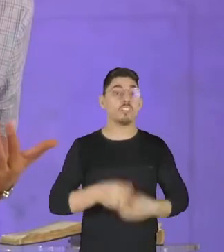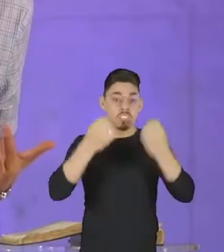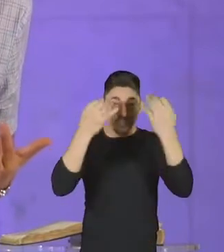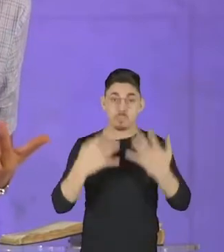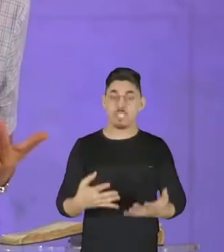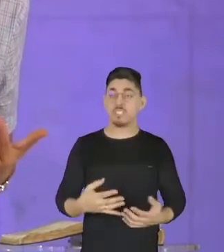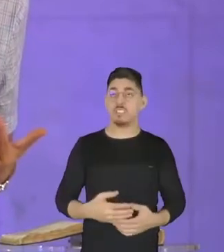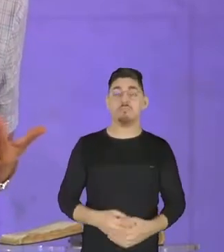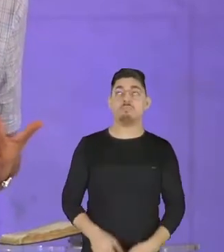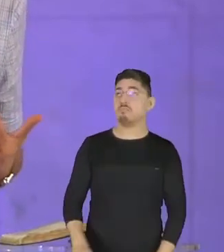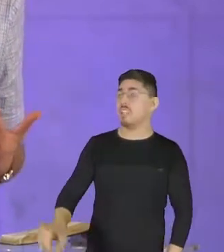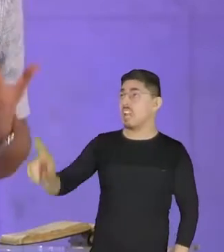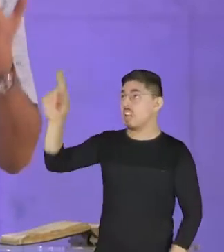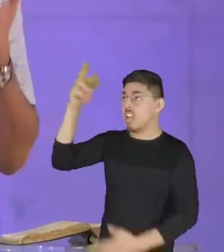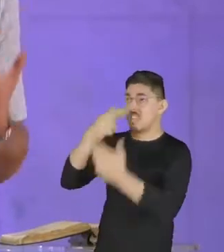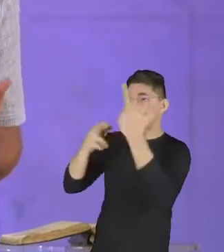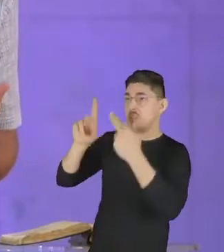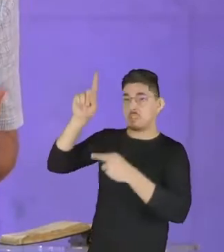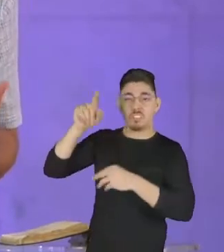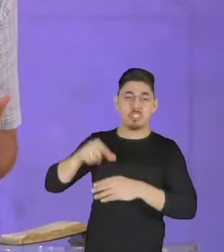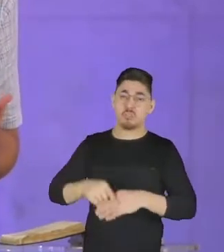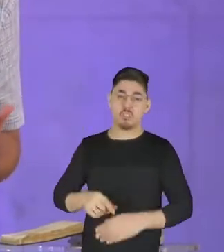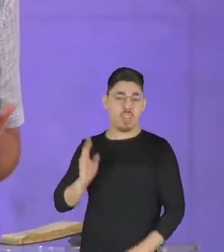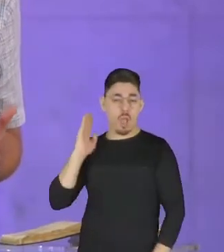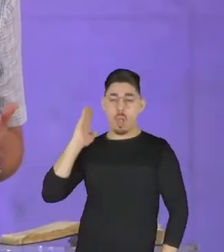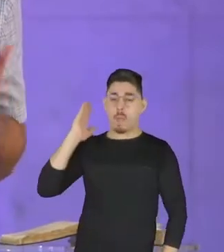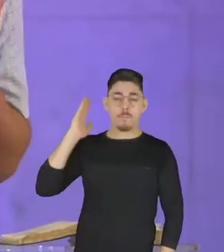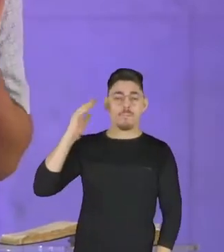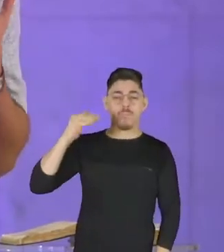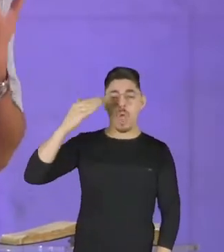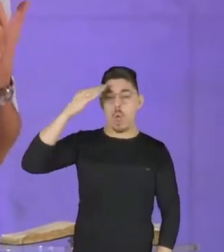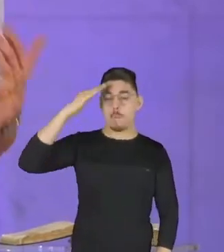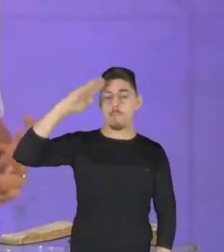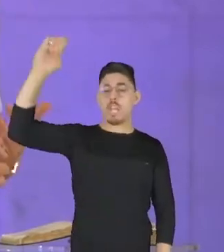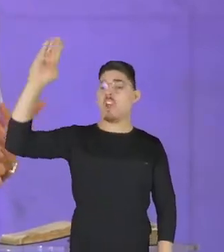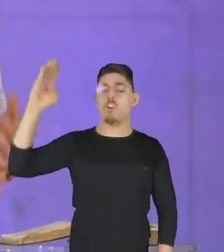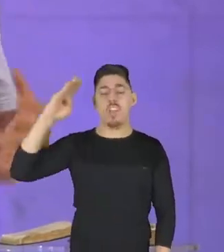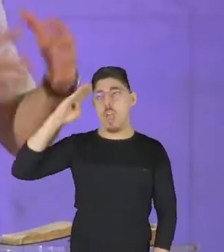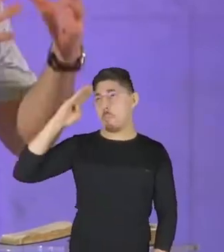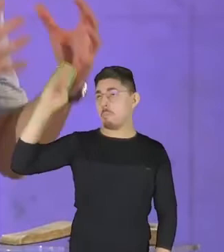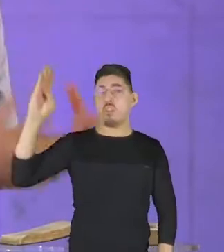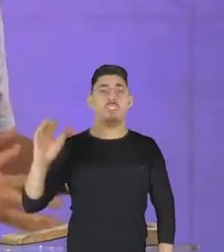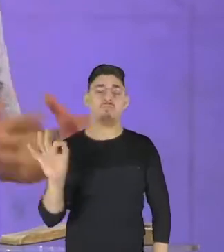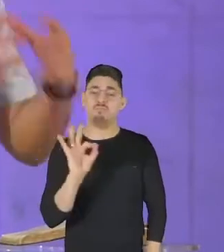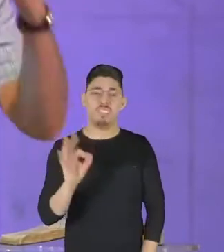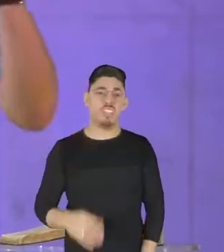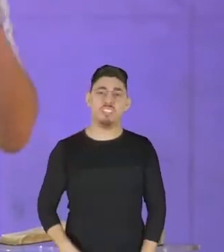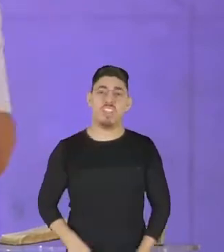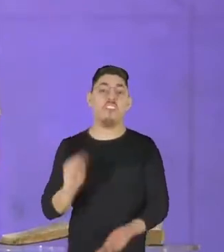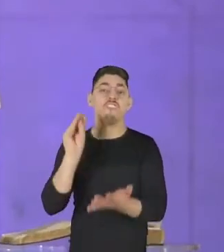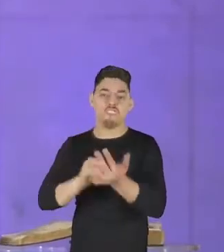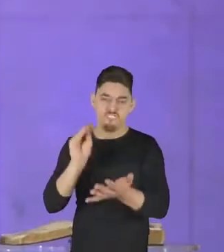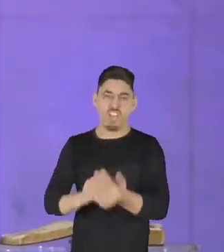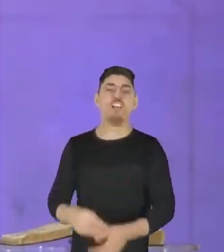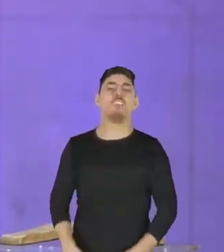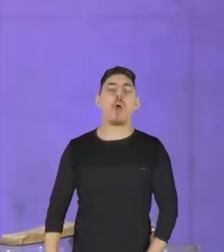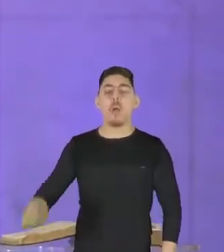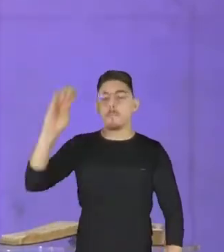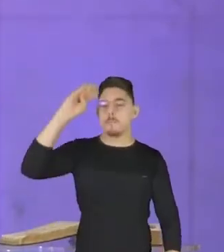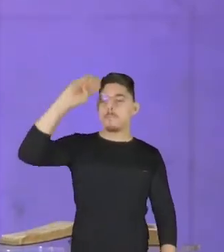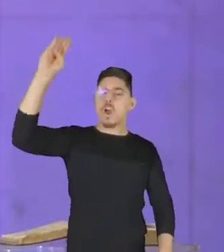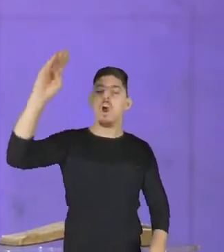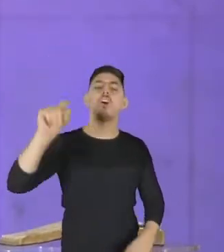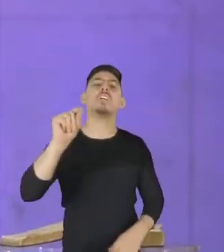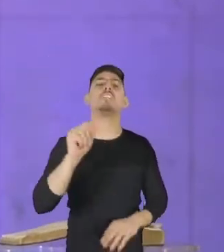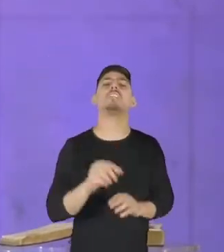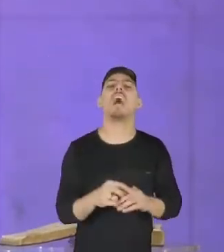caminhada com Jesus. Falta de priorização, de priorizar a palavra de Deus, a oração, a